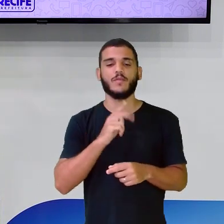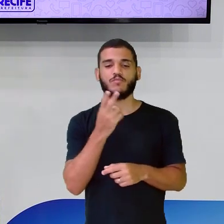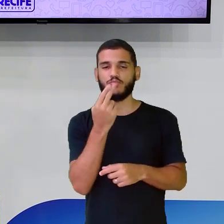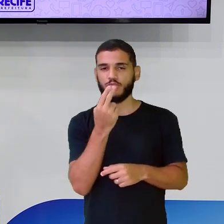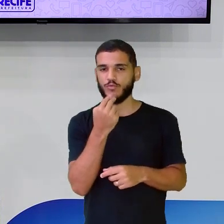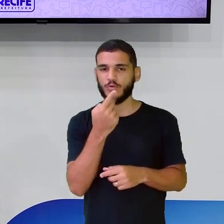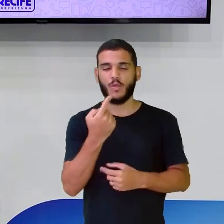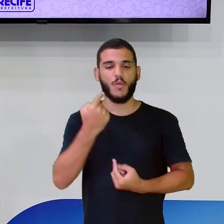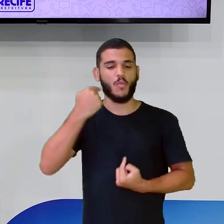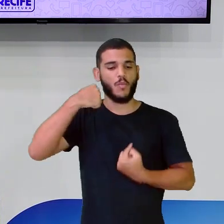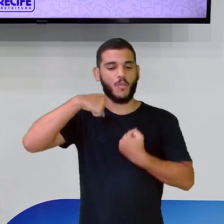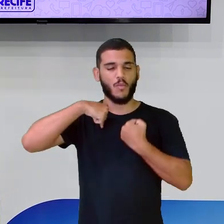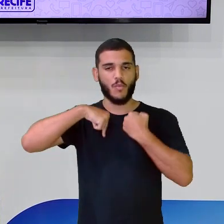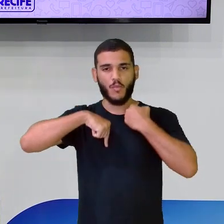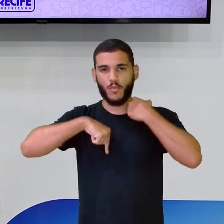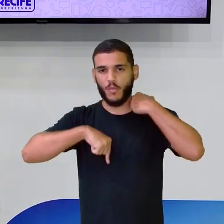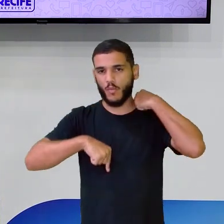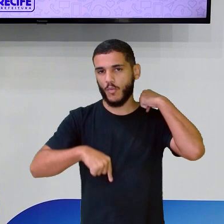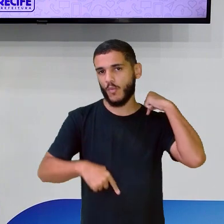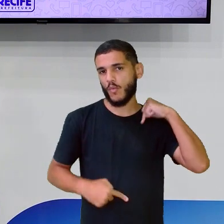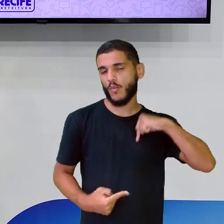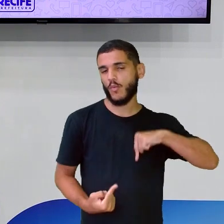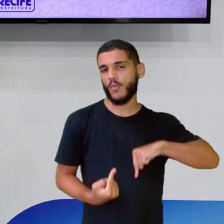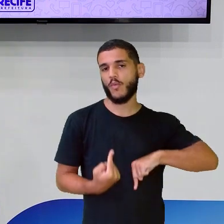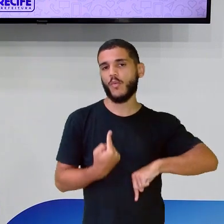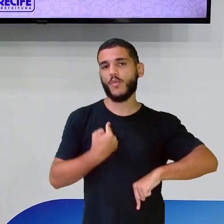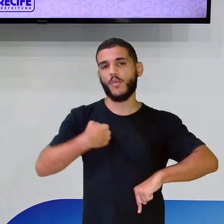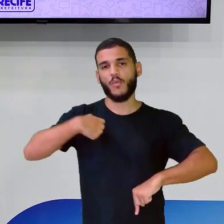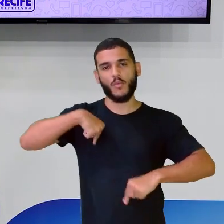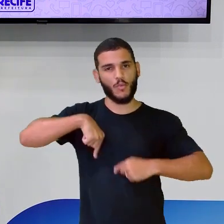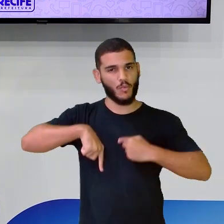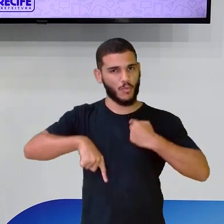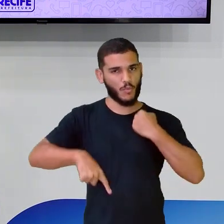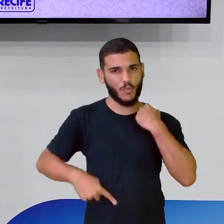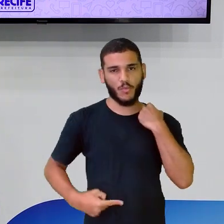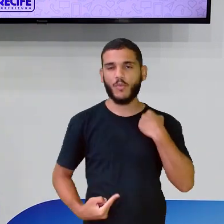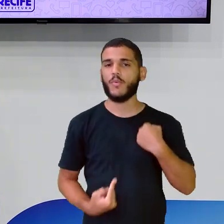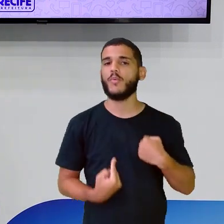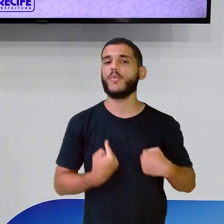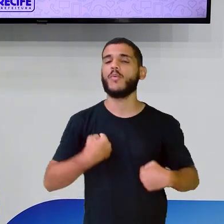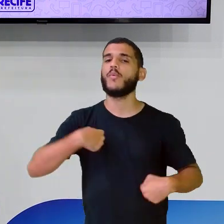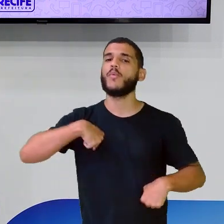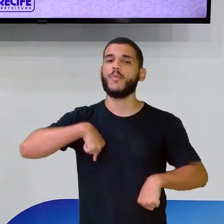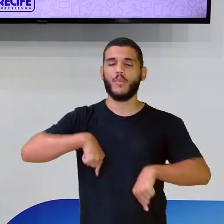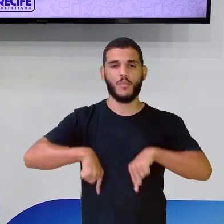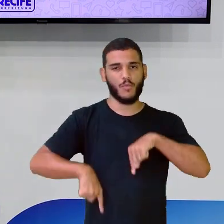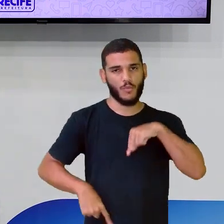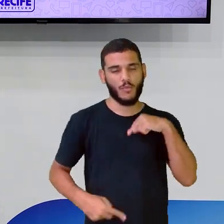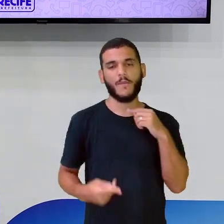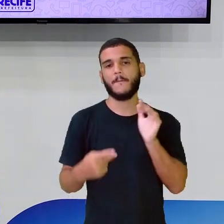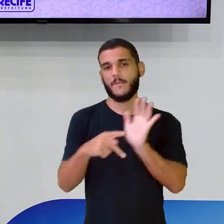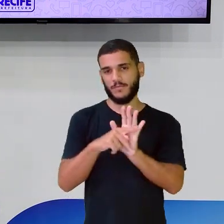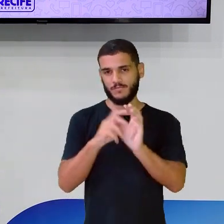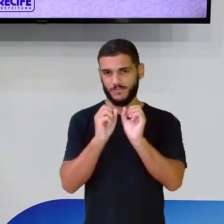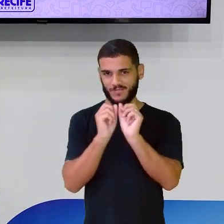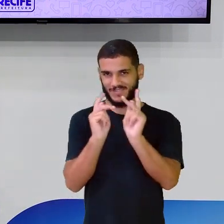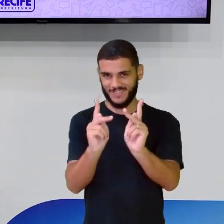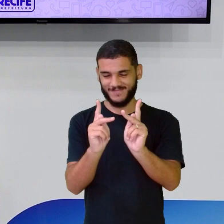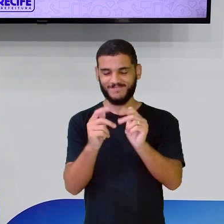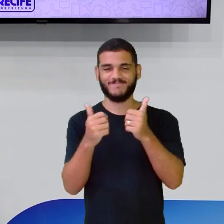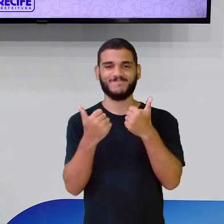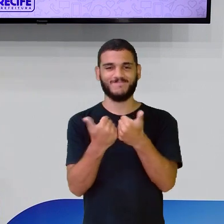vão circulando pelo nosso sistema circulatório. Beleza?